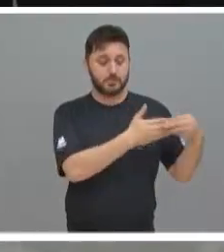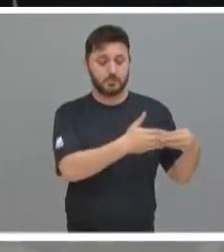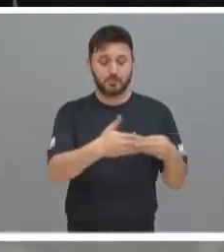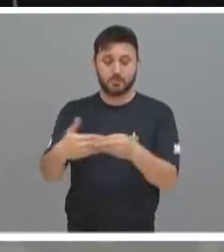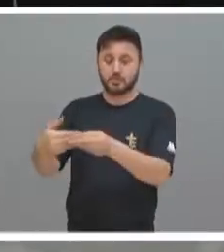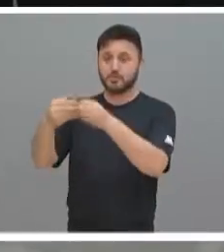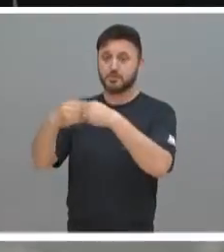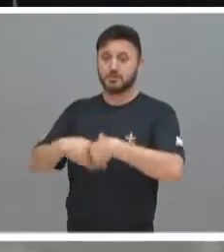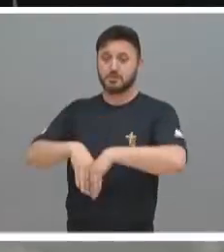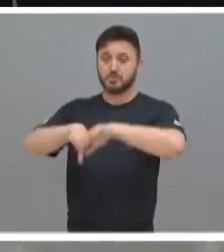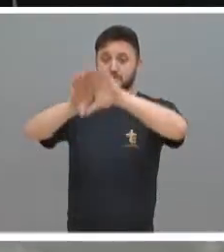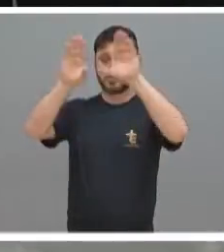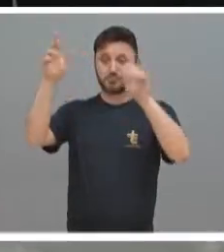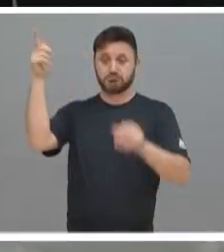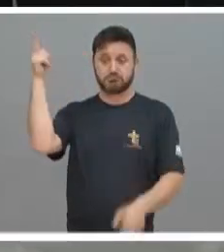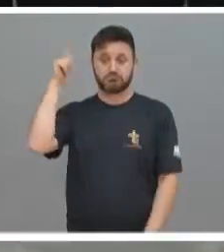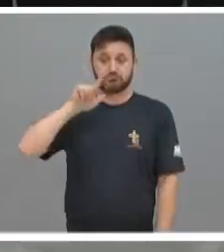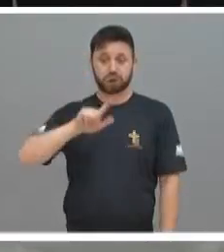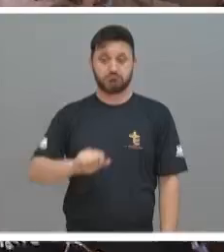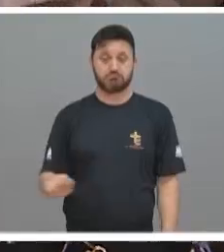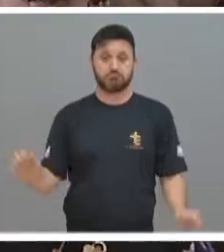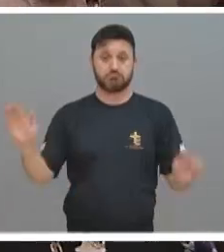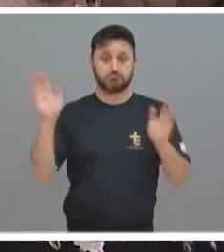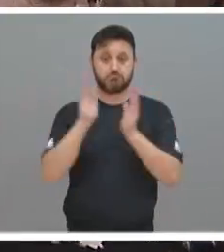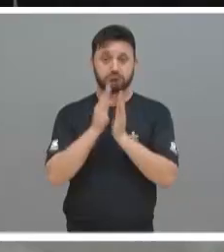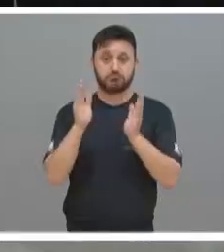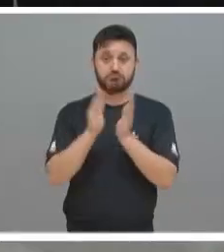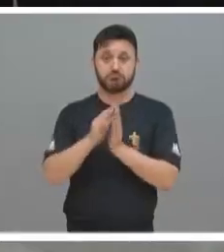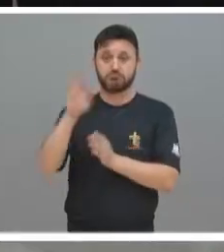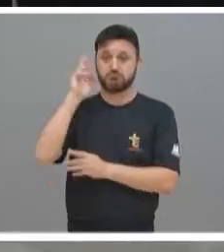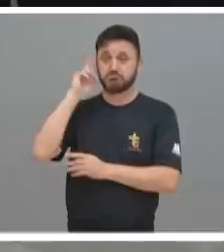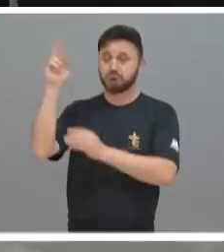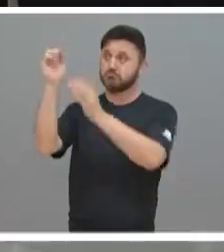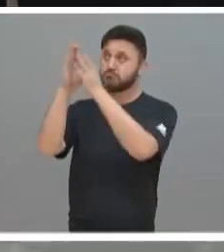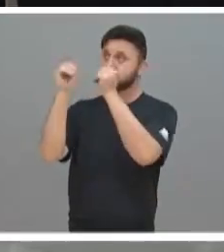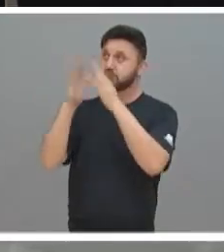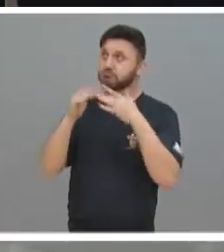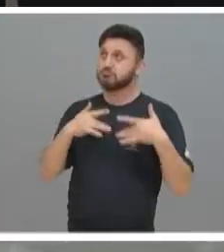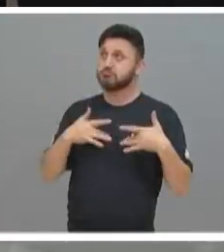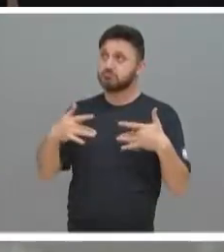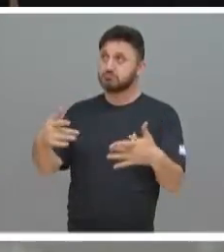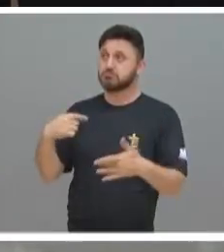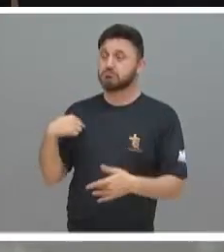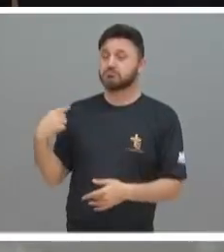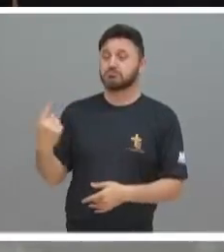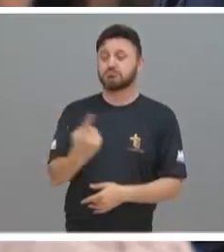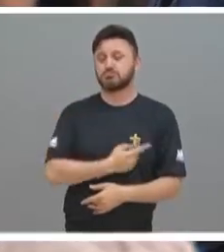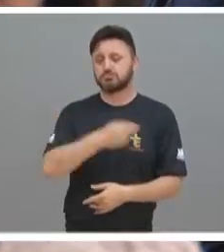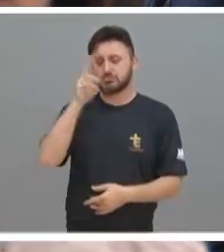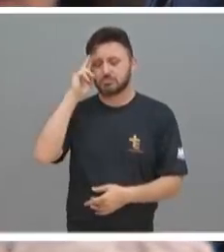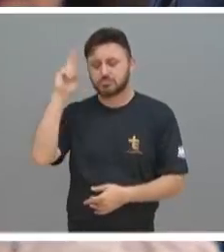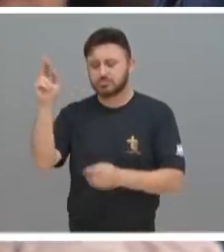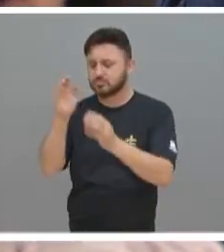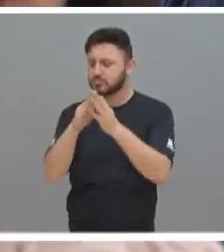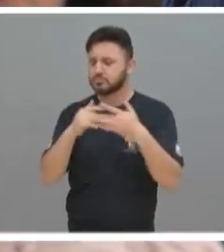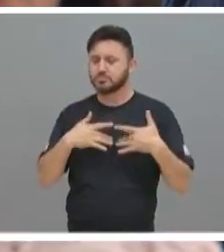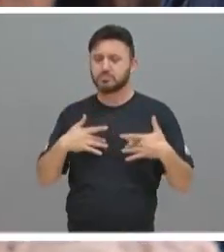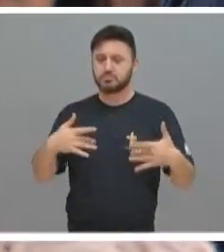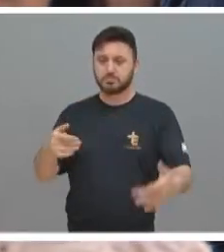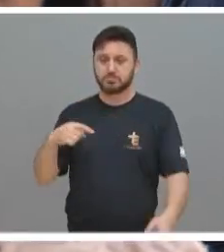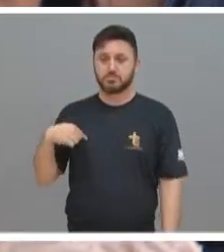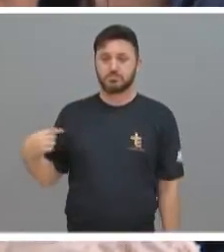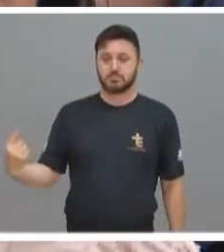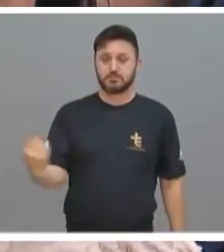pecados e nos conduza à vida eterna. Amém. Senhor, tende piedade de nós. Senhor,